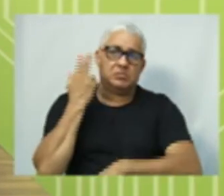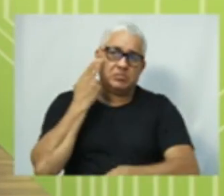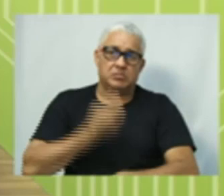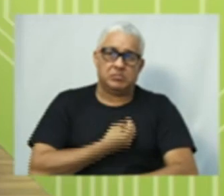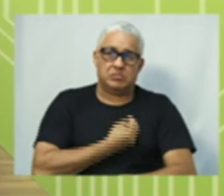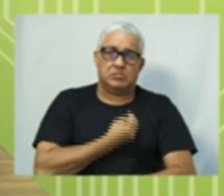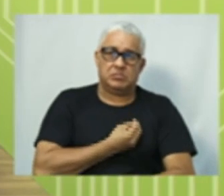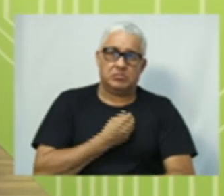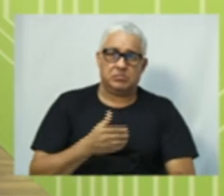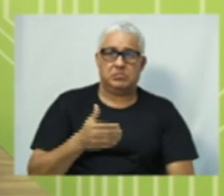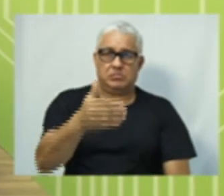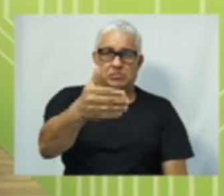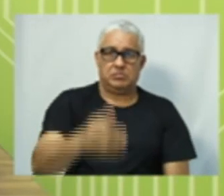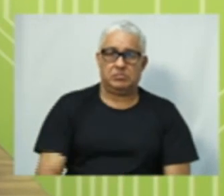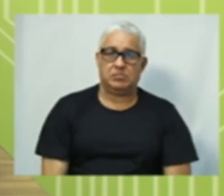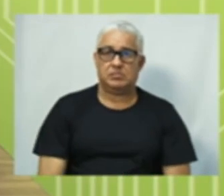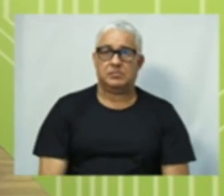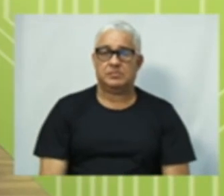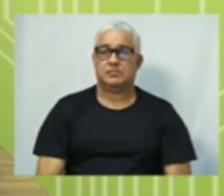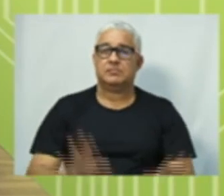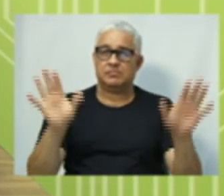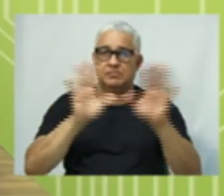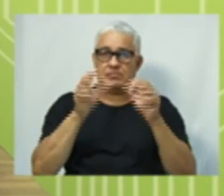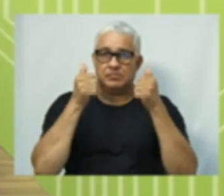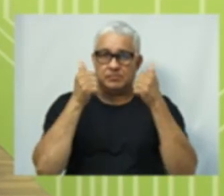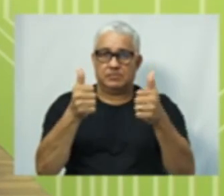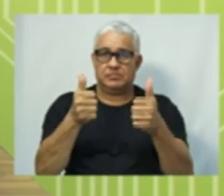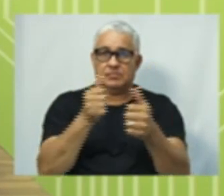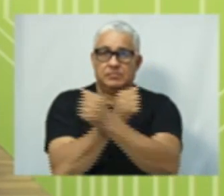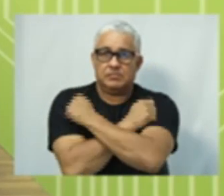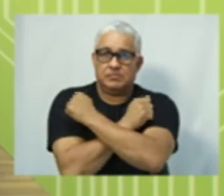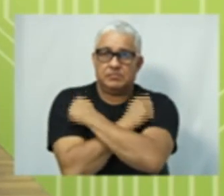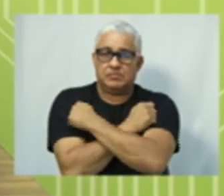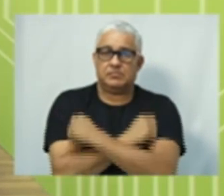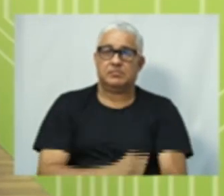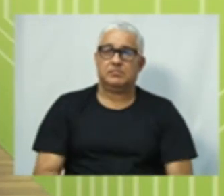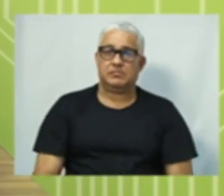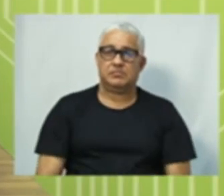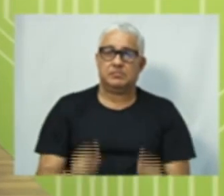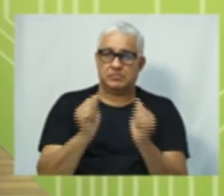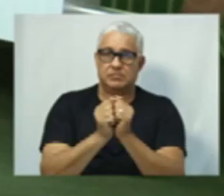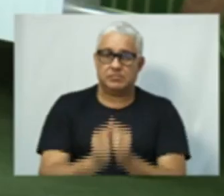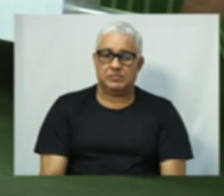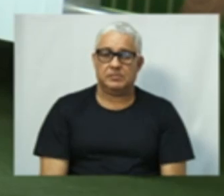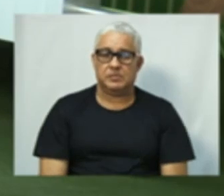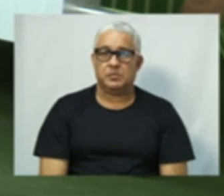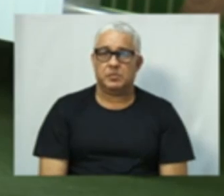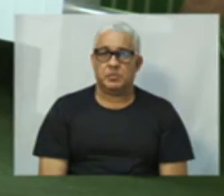vida daqui para frente. Era só isso, pessoal. Até a próxima, estaremos juntos de novo.